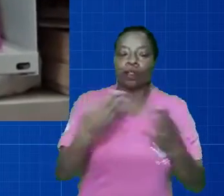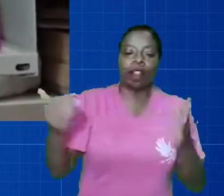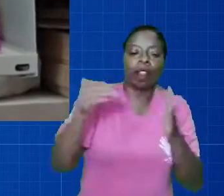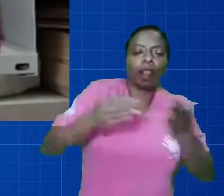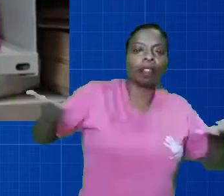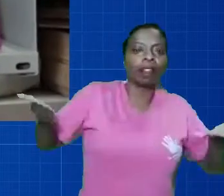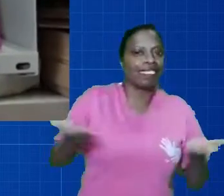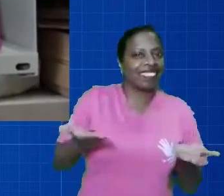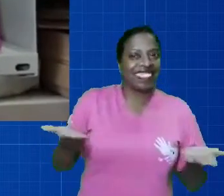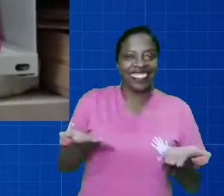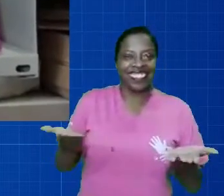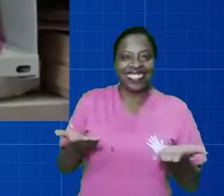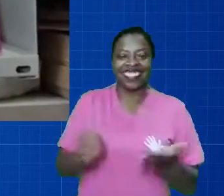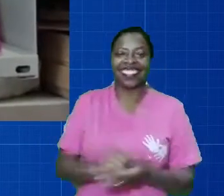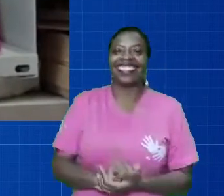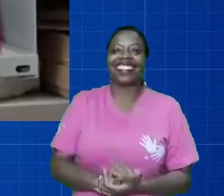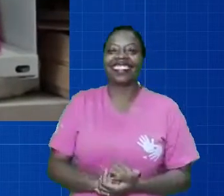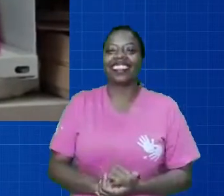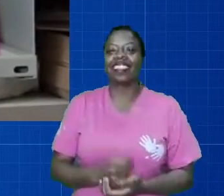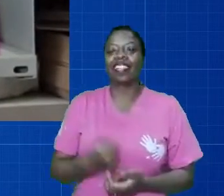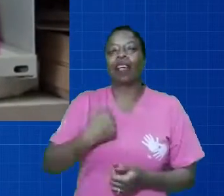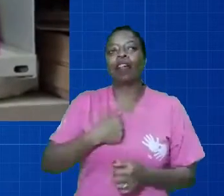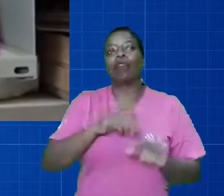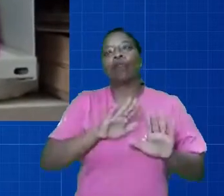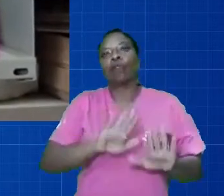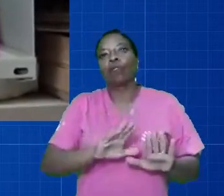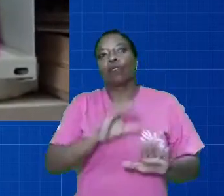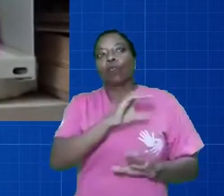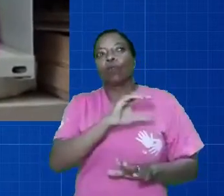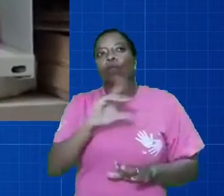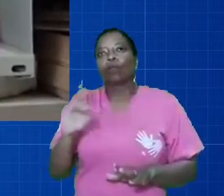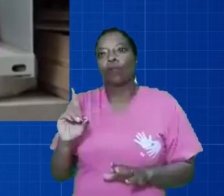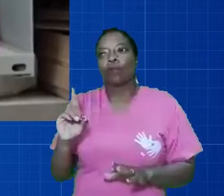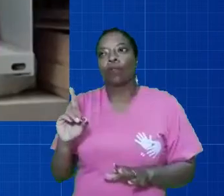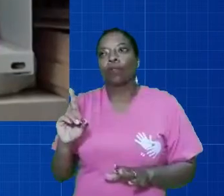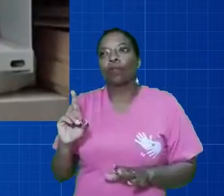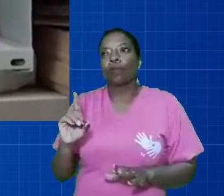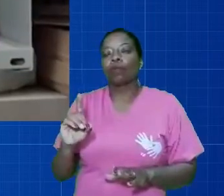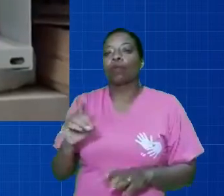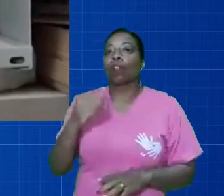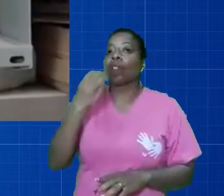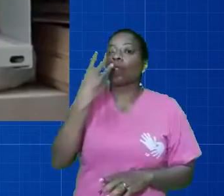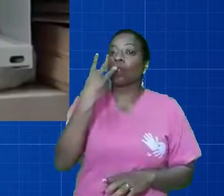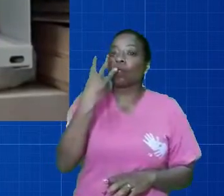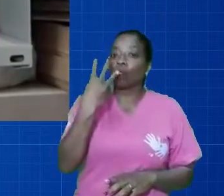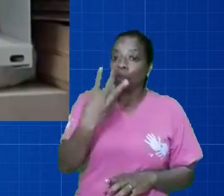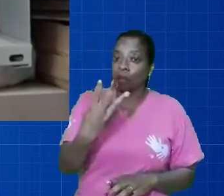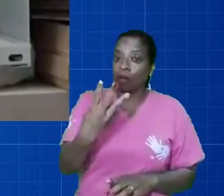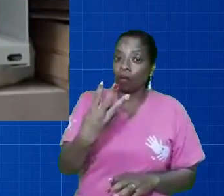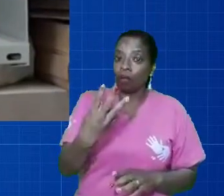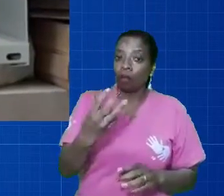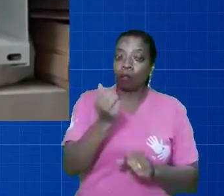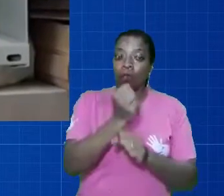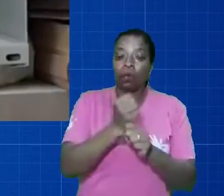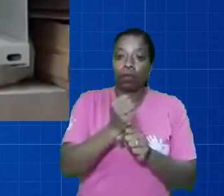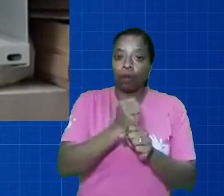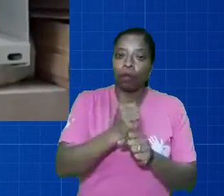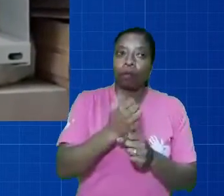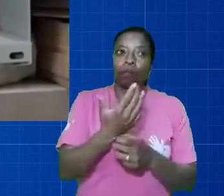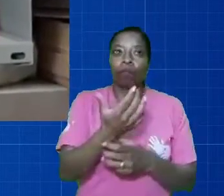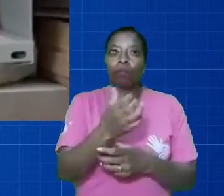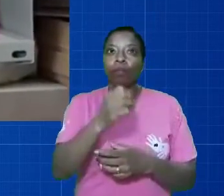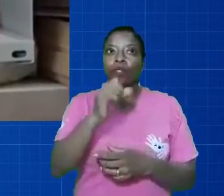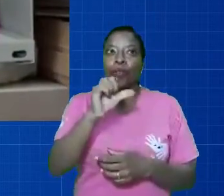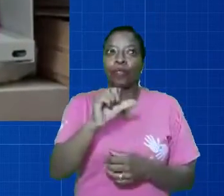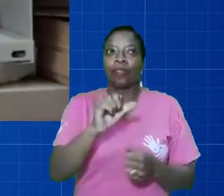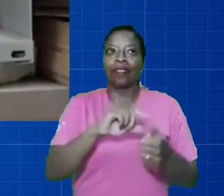Fiquei na coordenação da oficina durante três gestões. Isso deu um bocado de anos e um pouquinho mais de experiência, né,